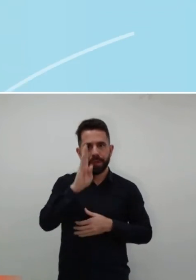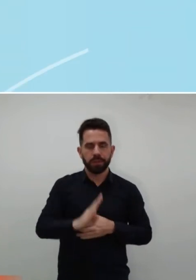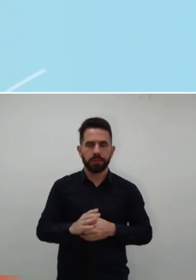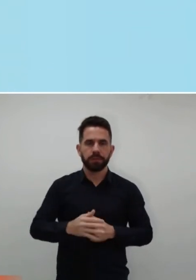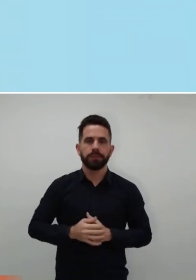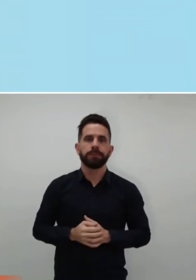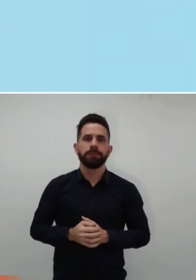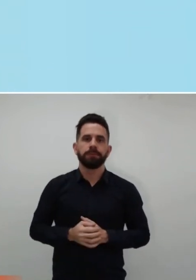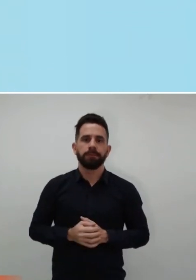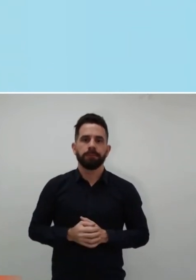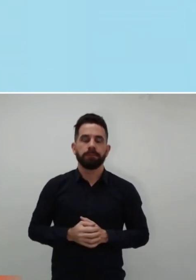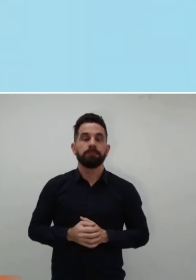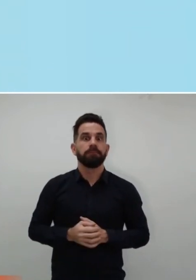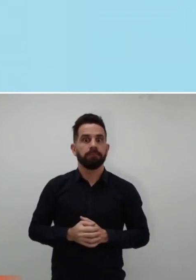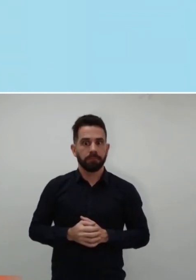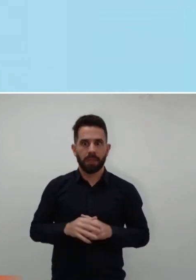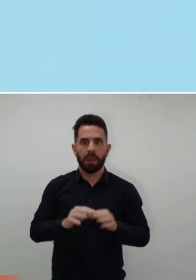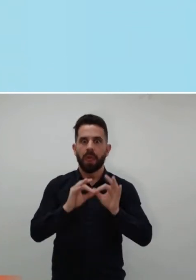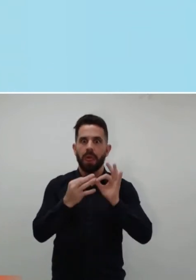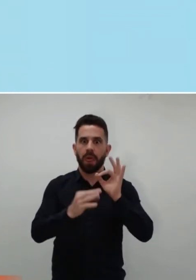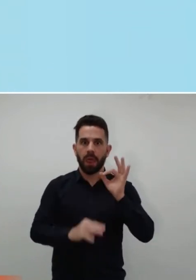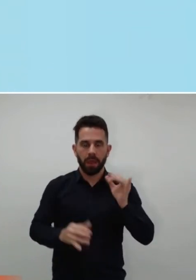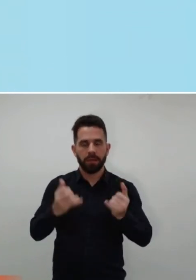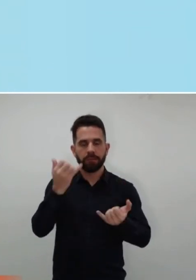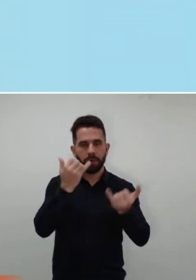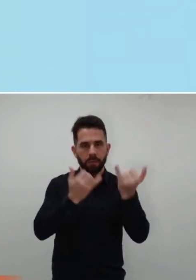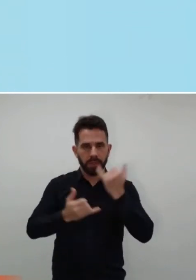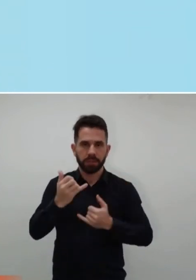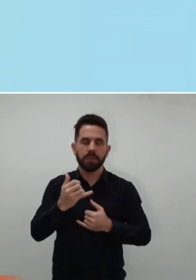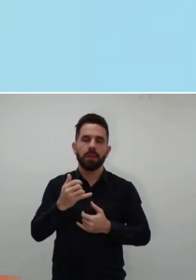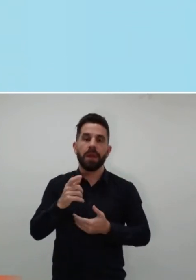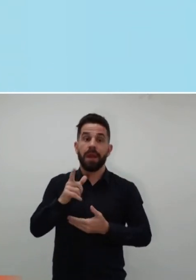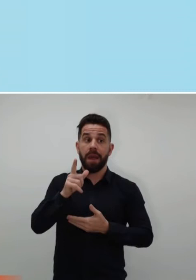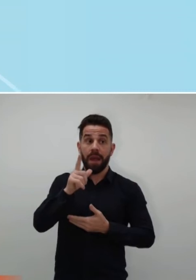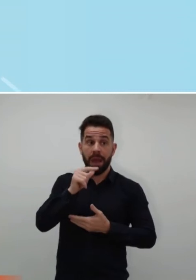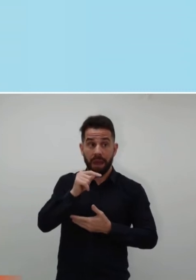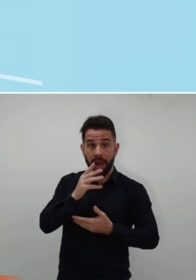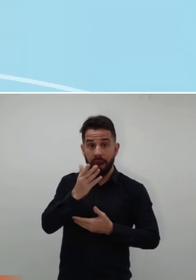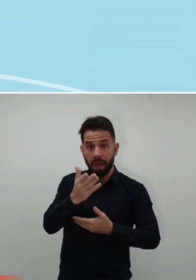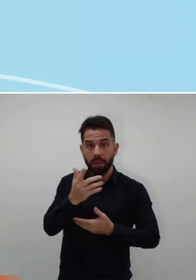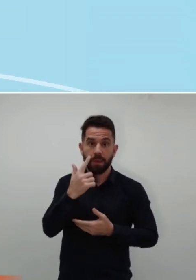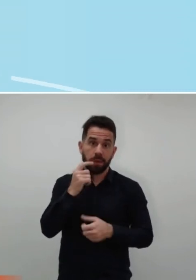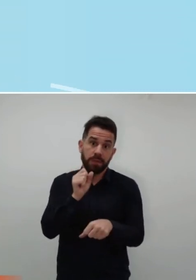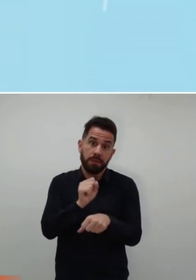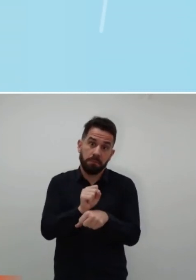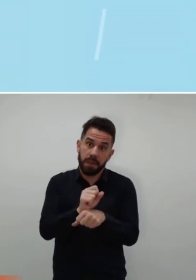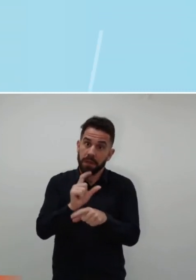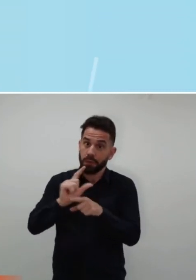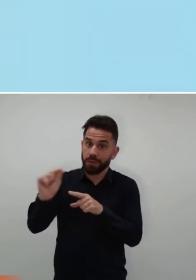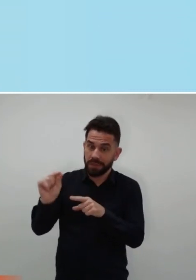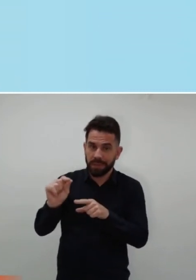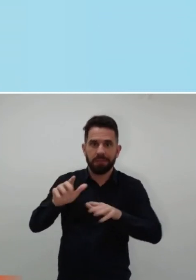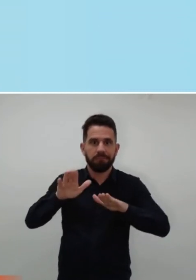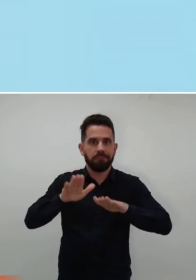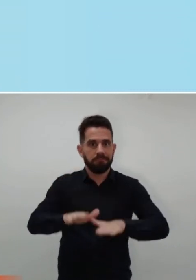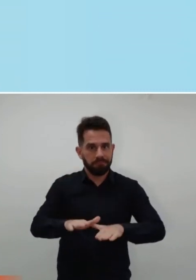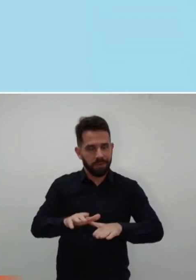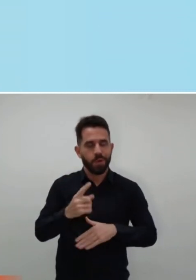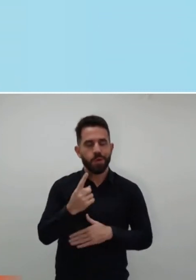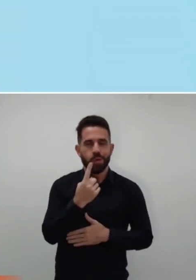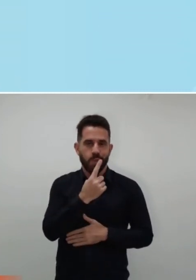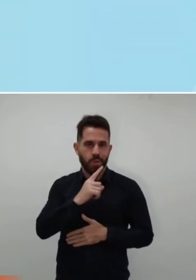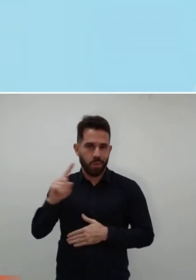esse bloco foi longo, né? Muita informação. Eu vou tomar uma água, espero que você não saia daí, porque daqui a pouquinho a gente retorna para falar